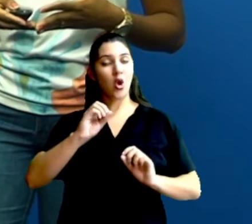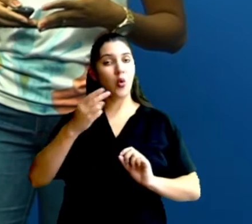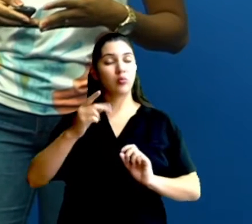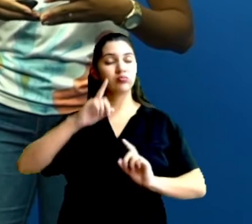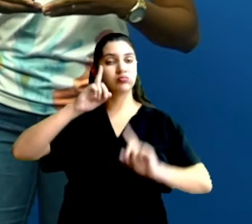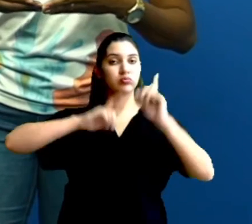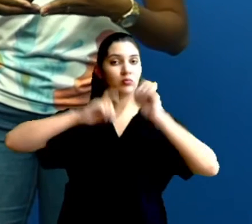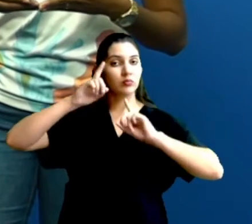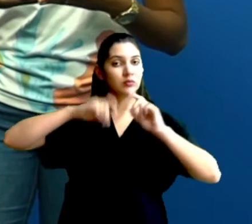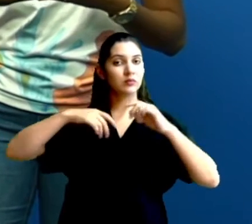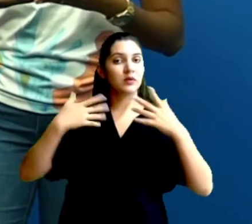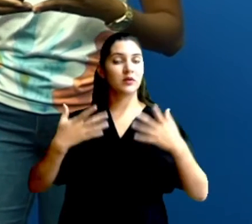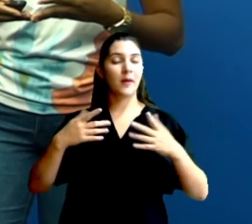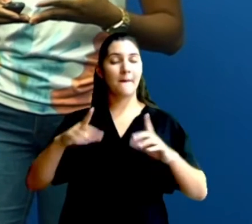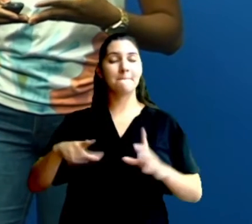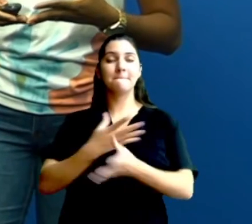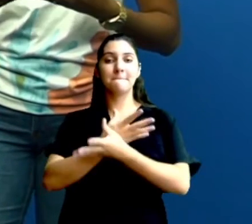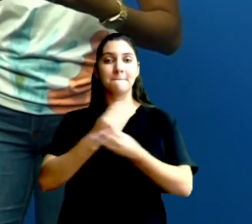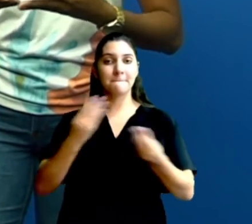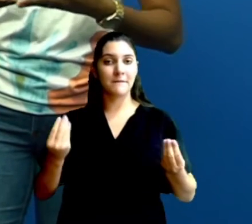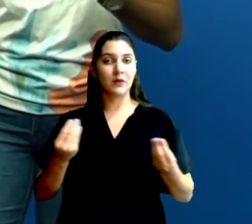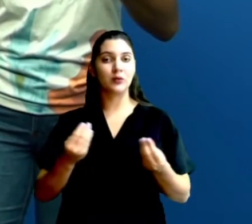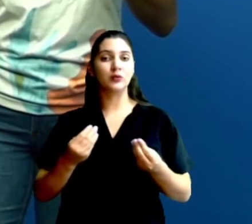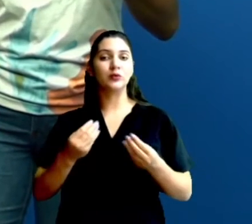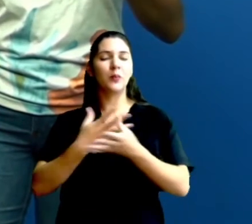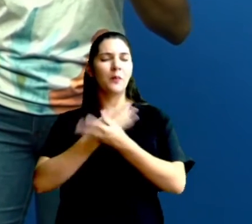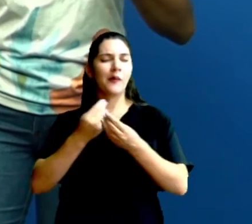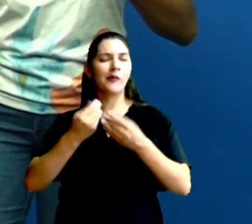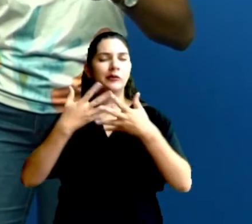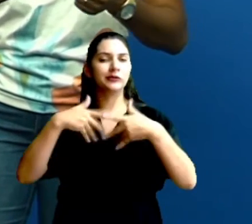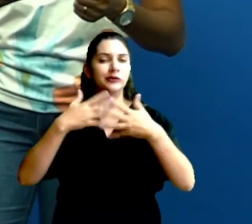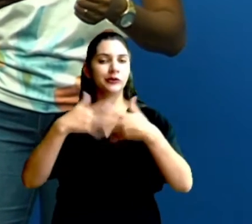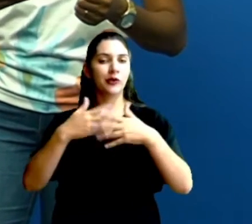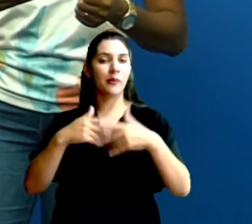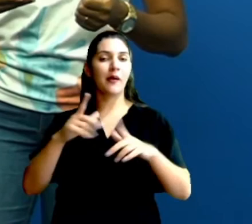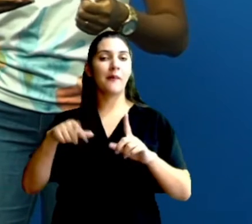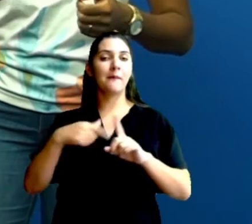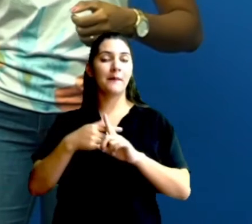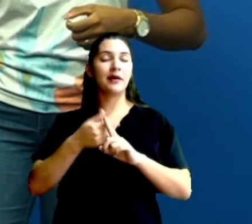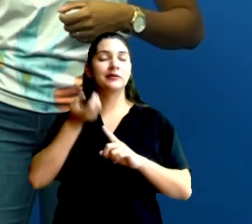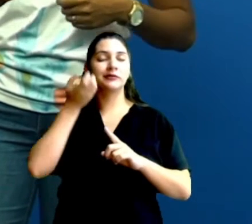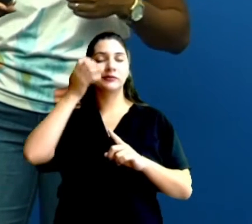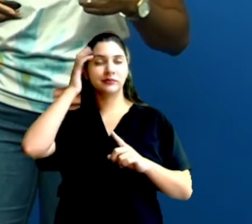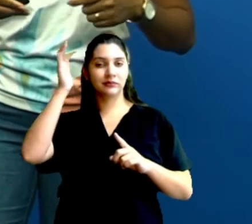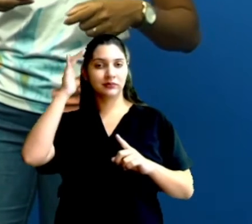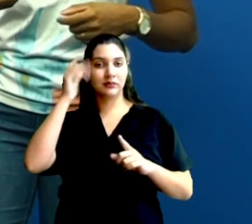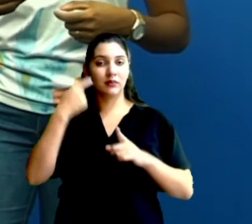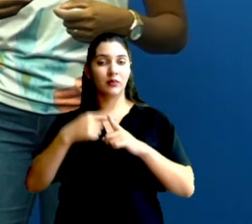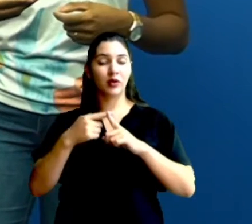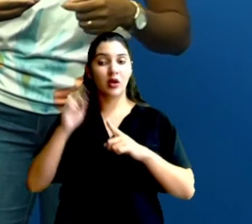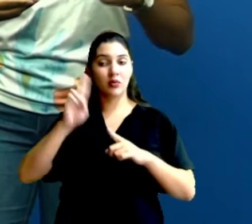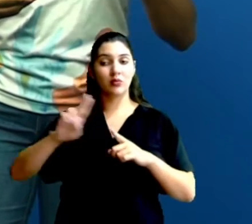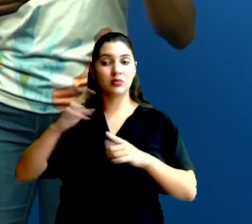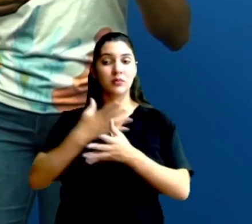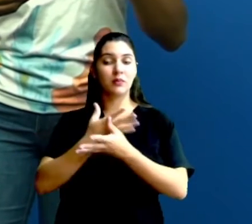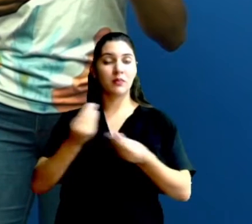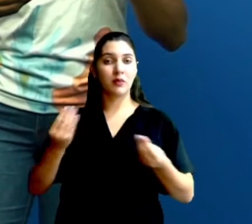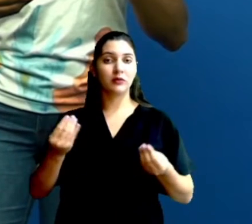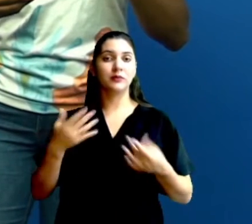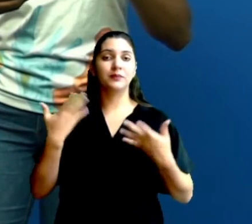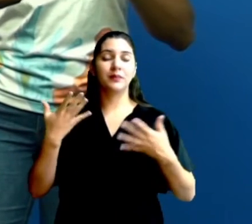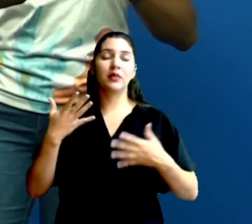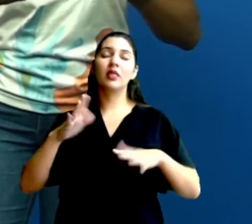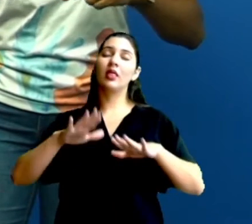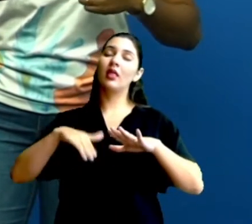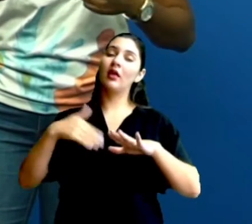expressões, elas são muito mais comuns do que até a gente imagina, tá? Porque a gente usa e muito. Talvez a